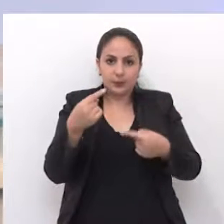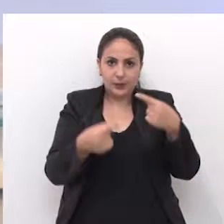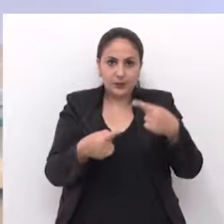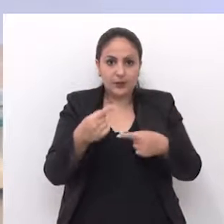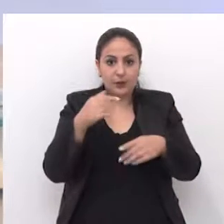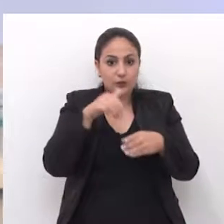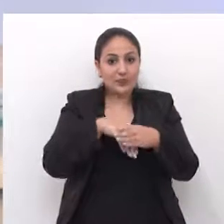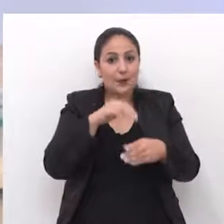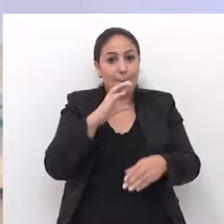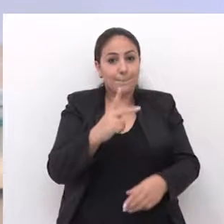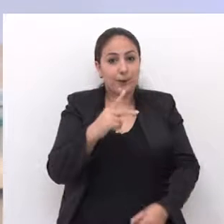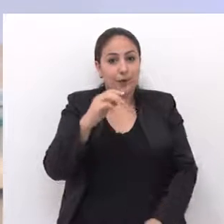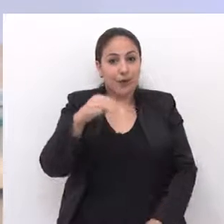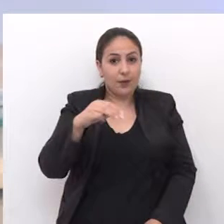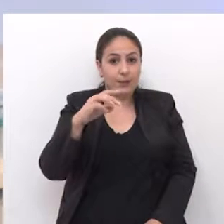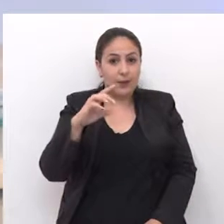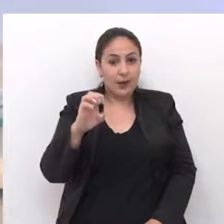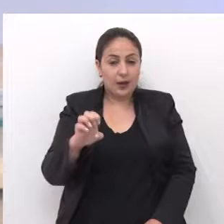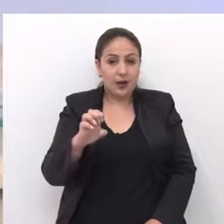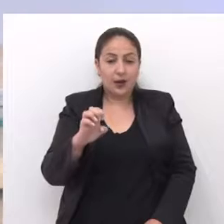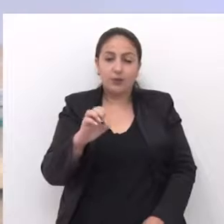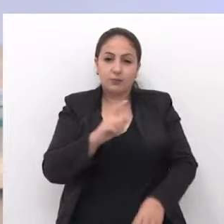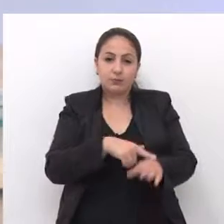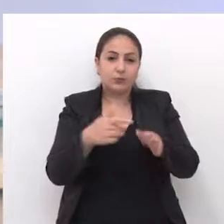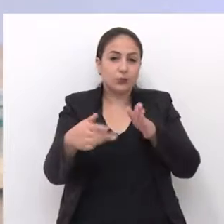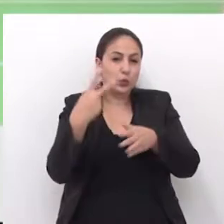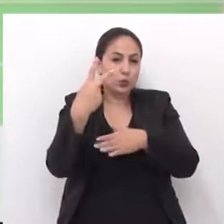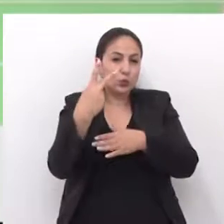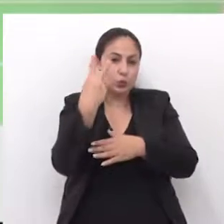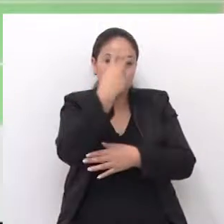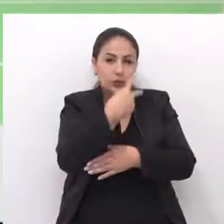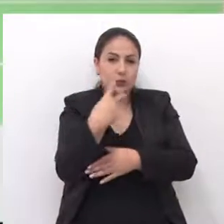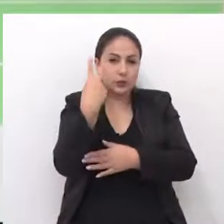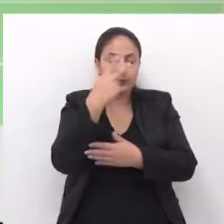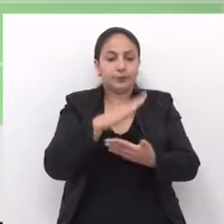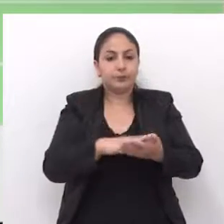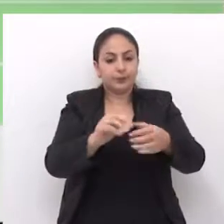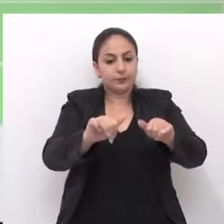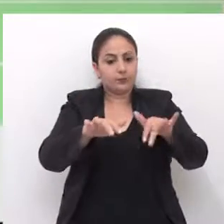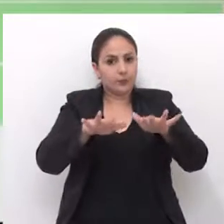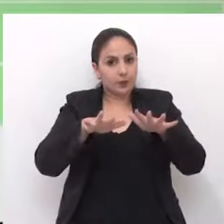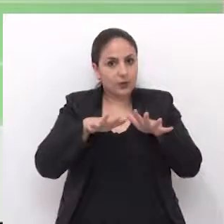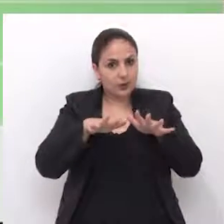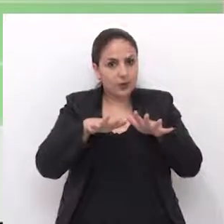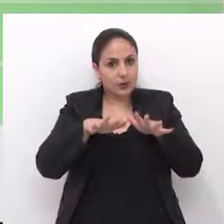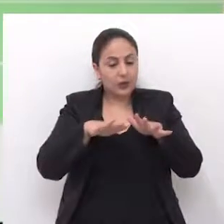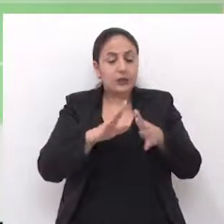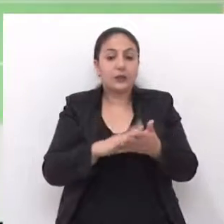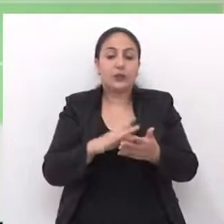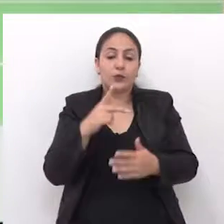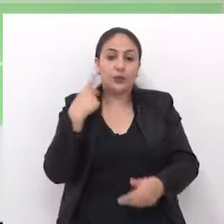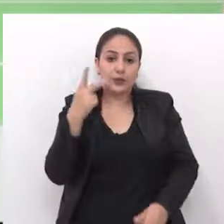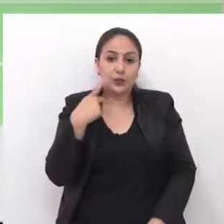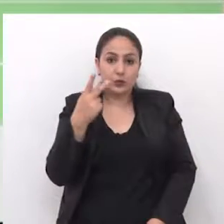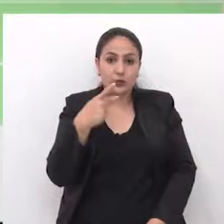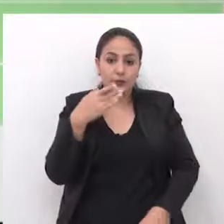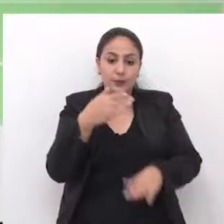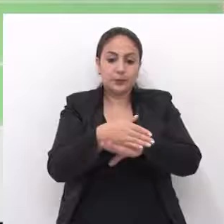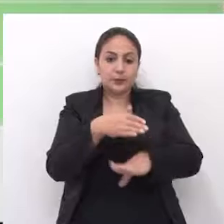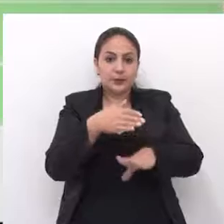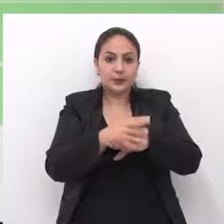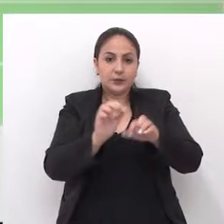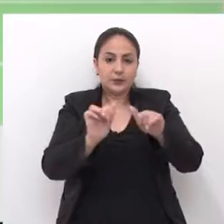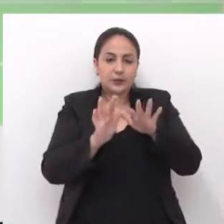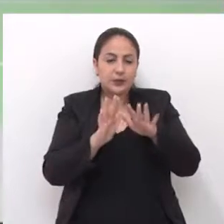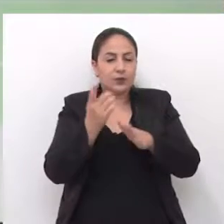e a votação do PME durou cerca de 2 horas. Como plenária soberano, coube aos vereadores presentes